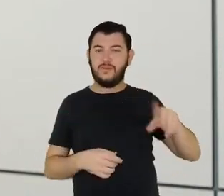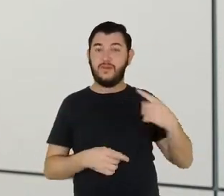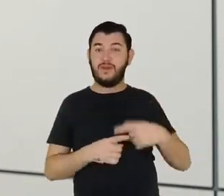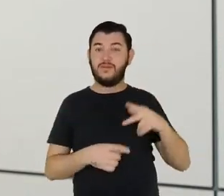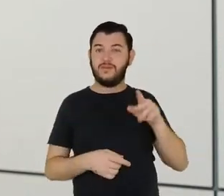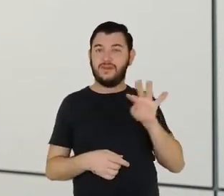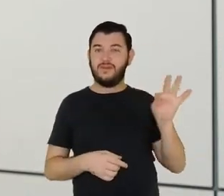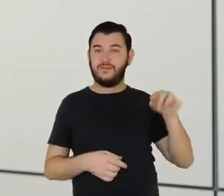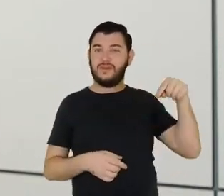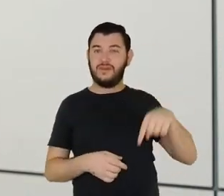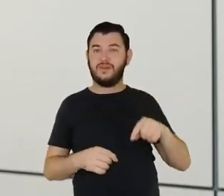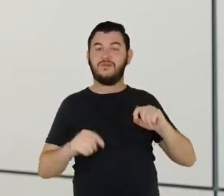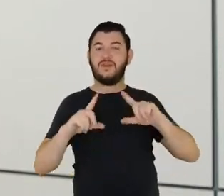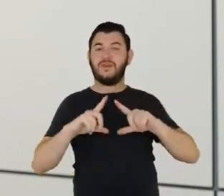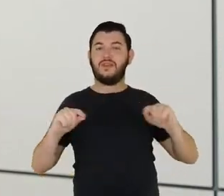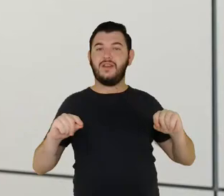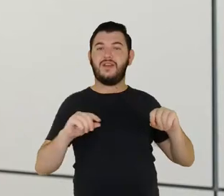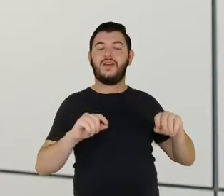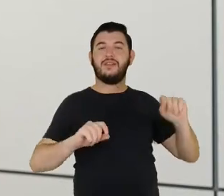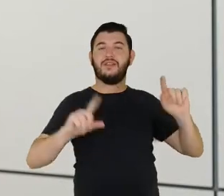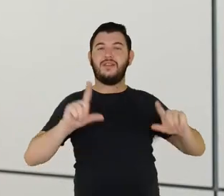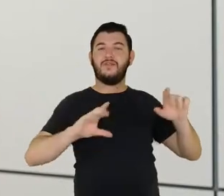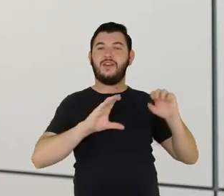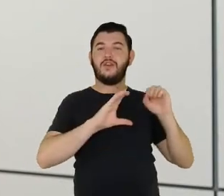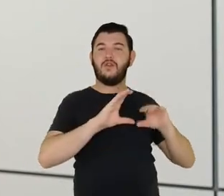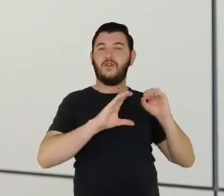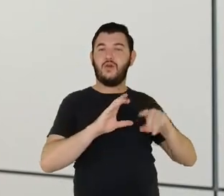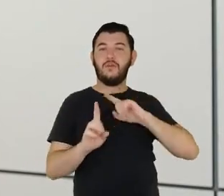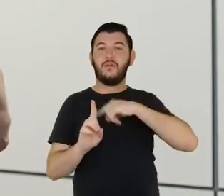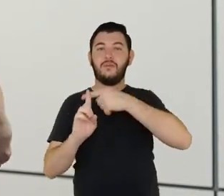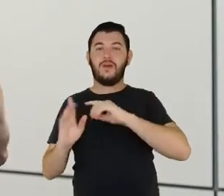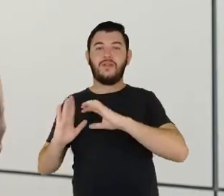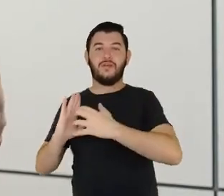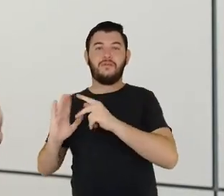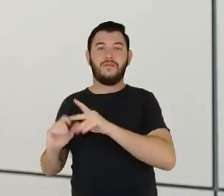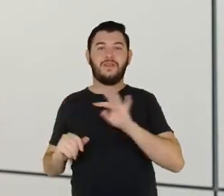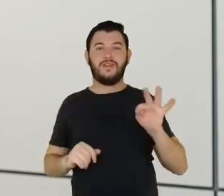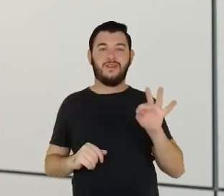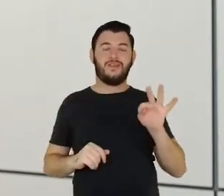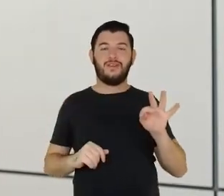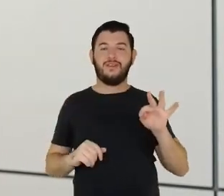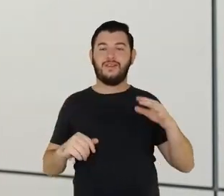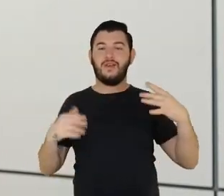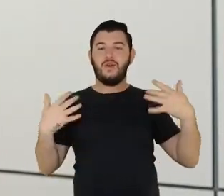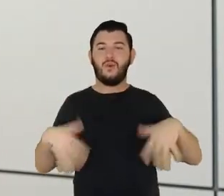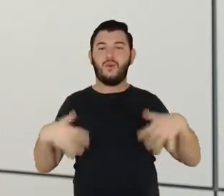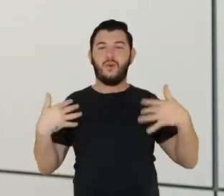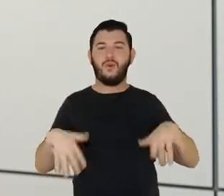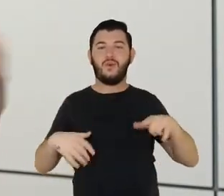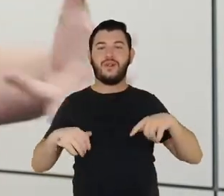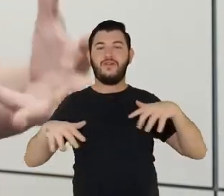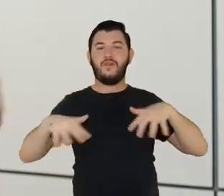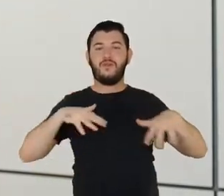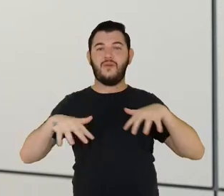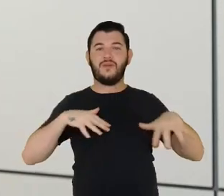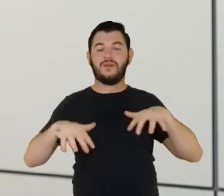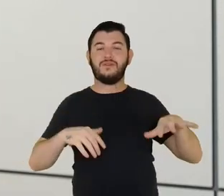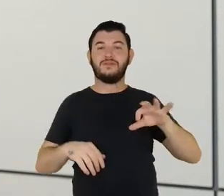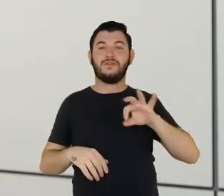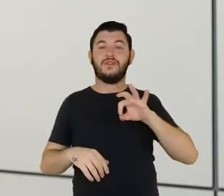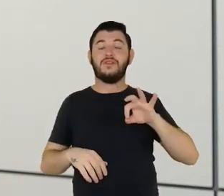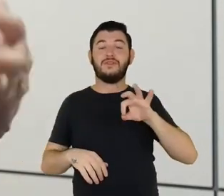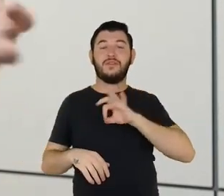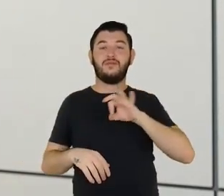maior. E teve até um rebuliço lá, que teve que vir segurança, porque um cara fala, minha mulher tá na frente, aí fica